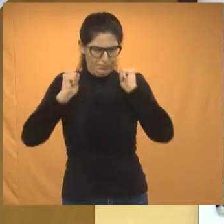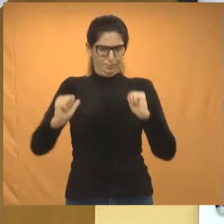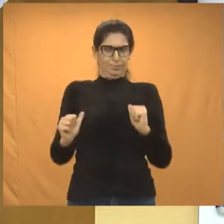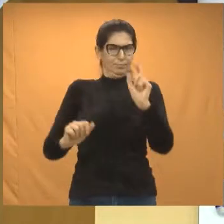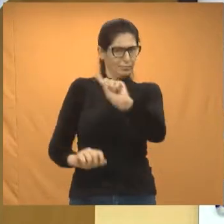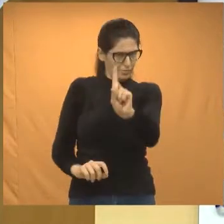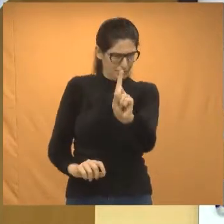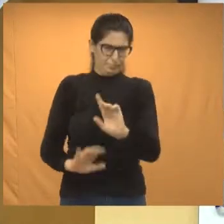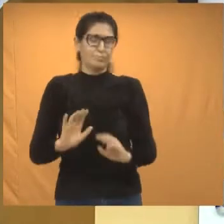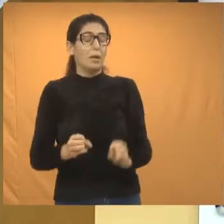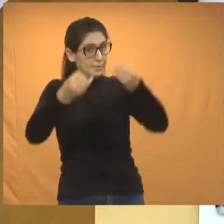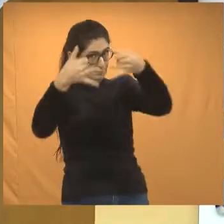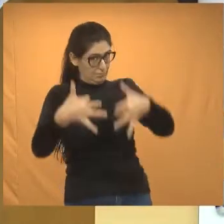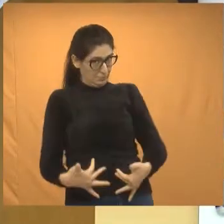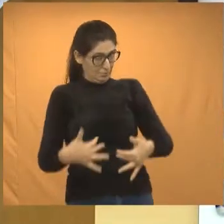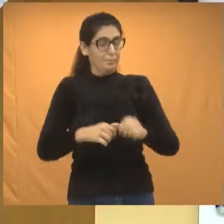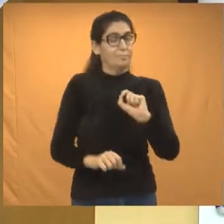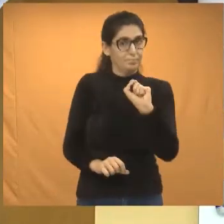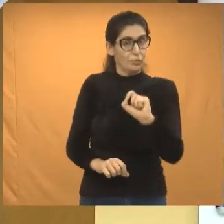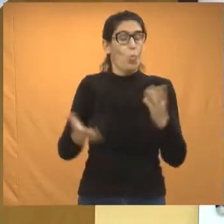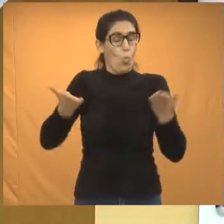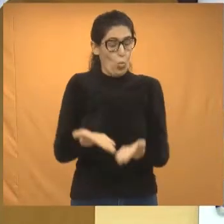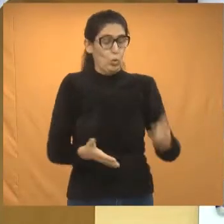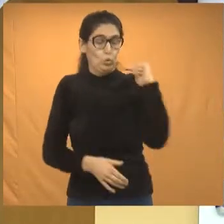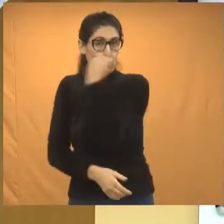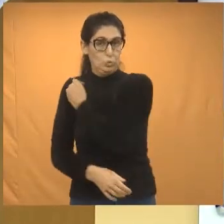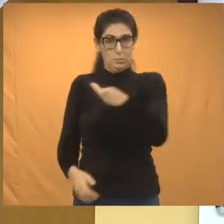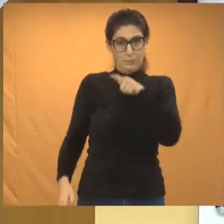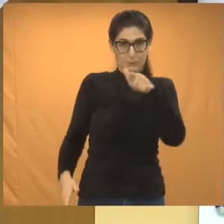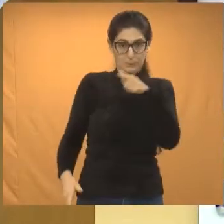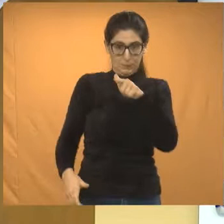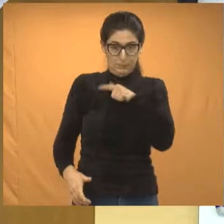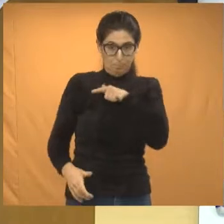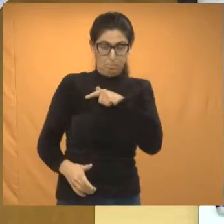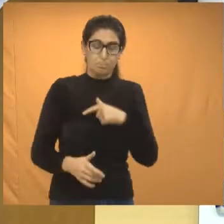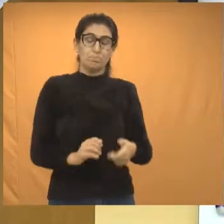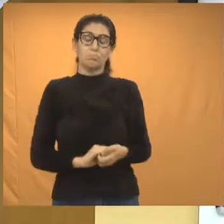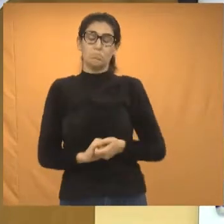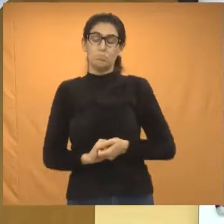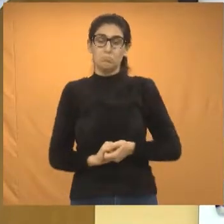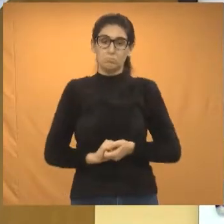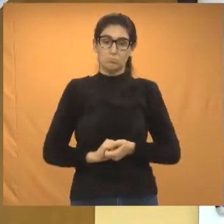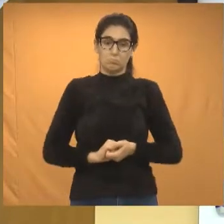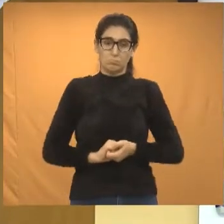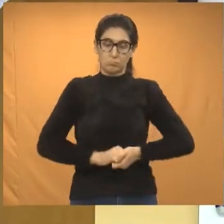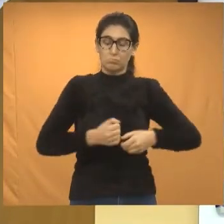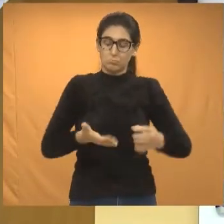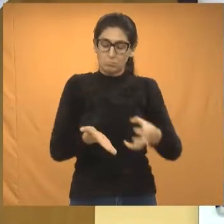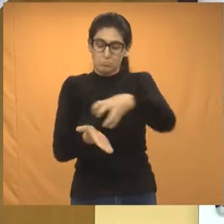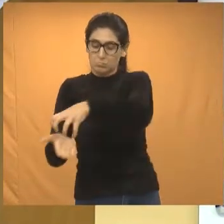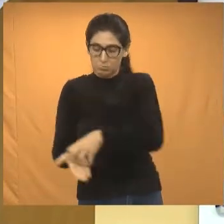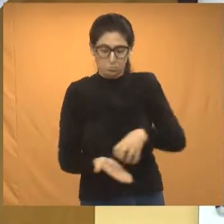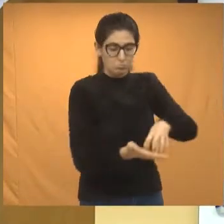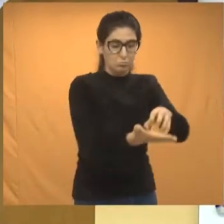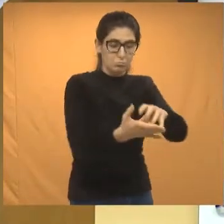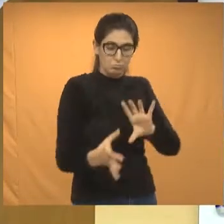para a gente, até porque hoje nós temos aí órgãos que estão aí alinhados com a sociedade, às